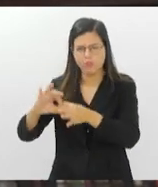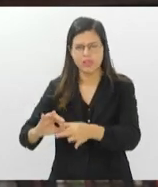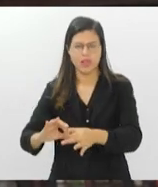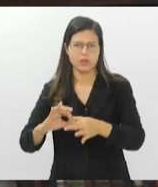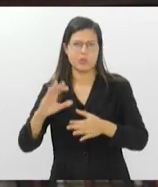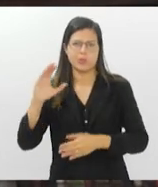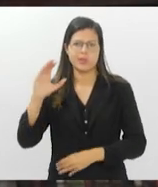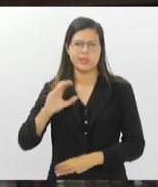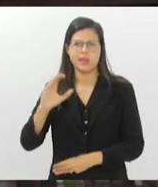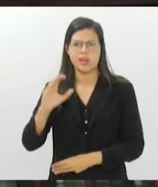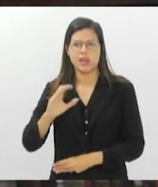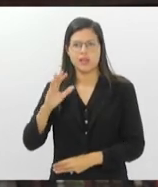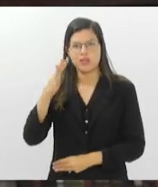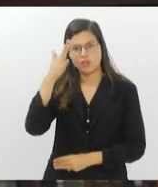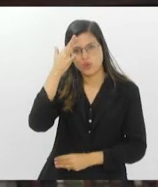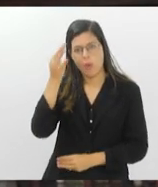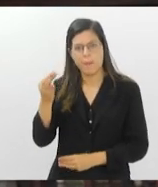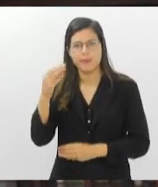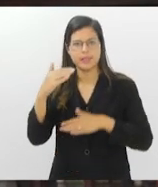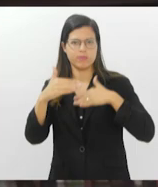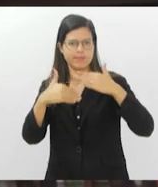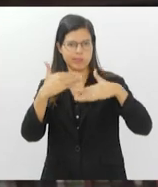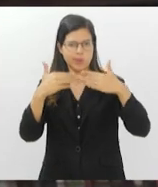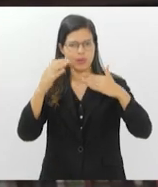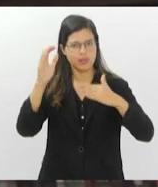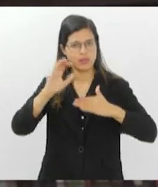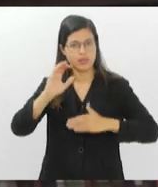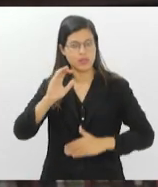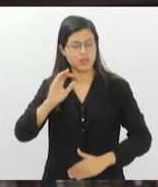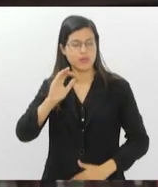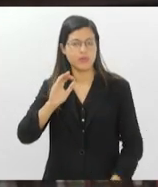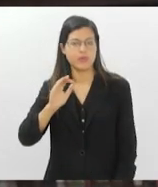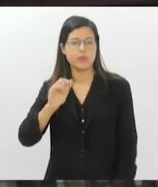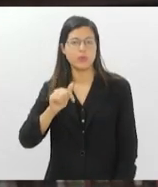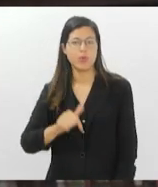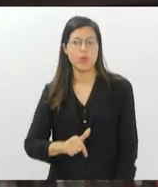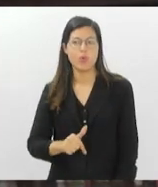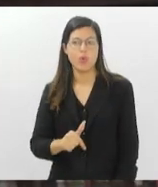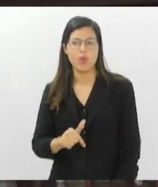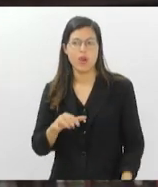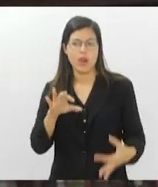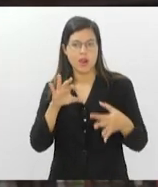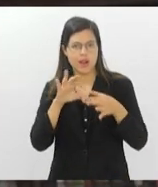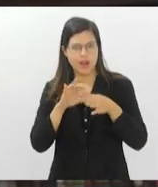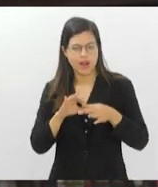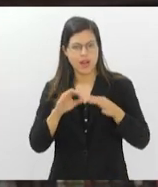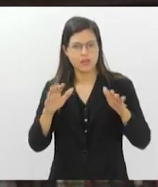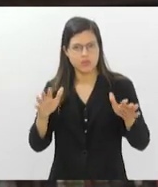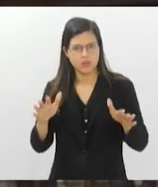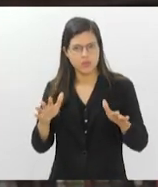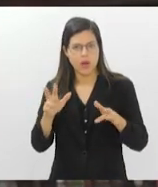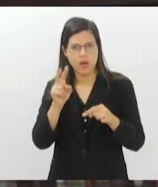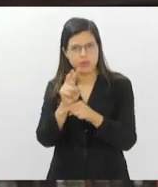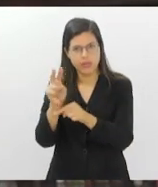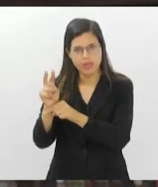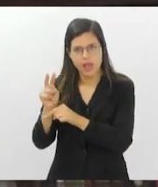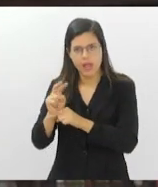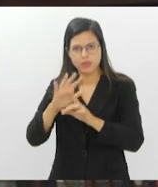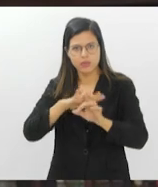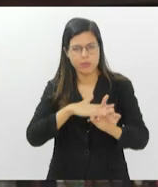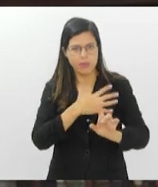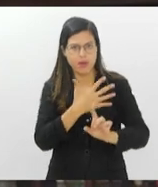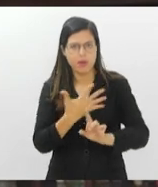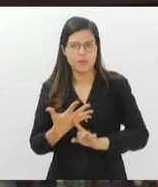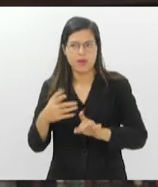De compreensão de processos científicos, no caso, né? Ligados à preservação do meio ambiente ou dos mamíferos na